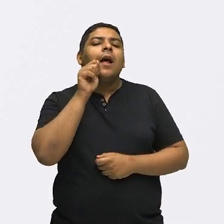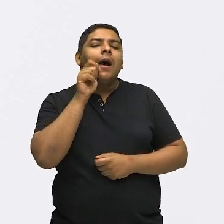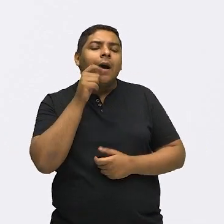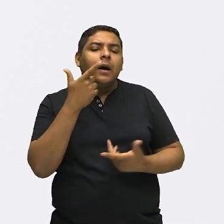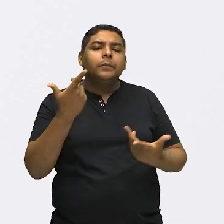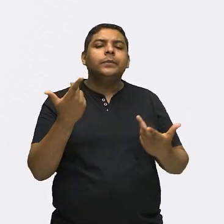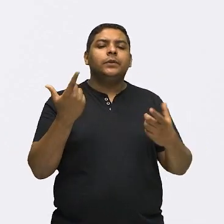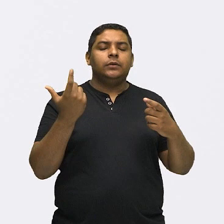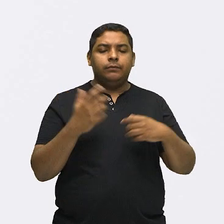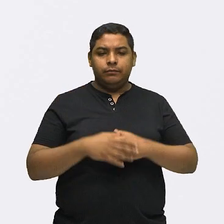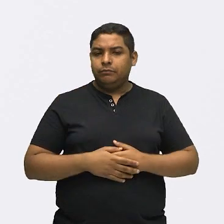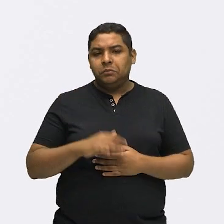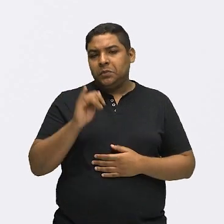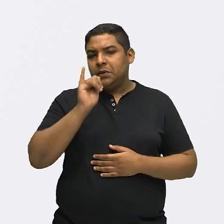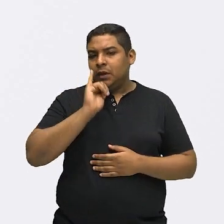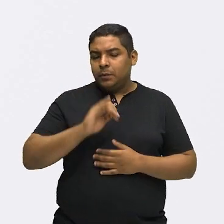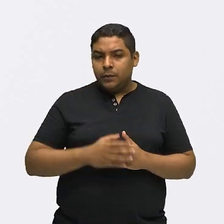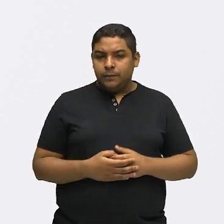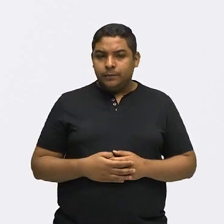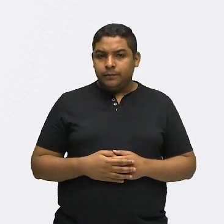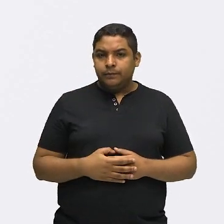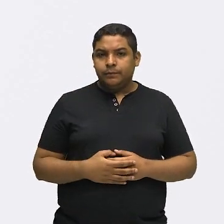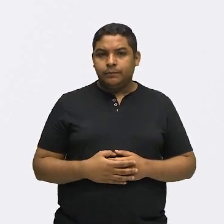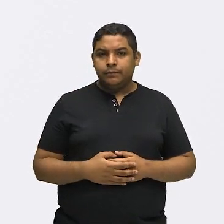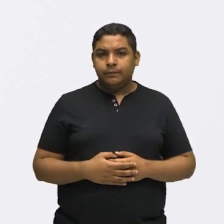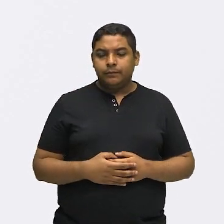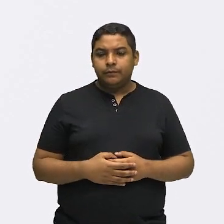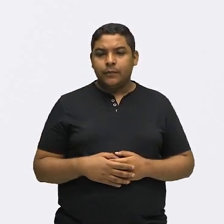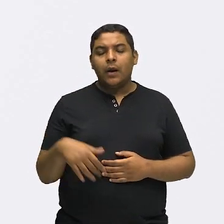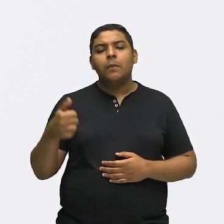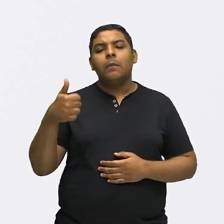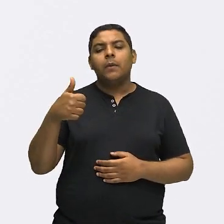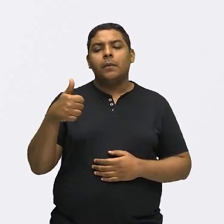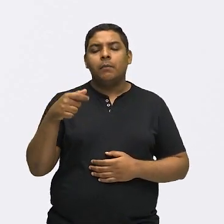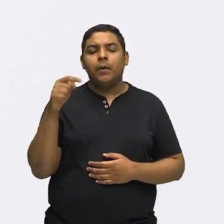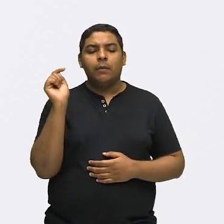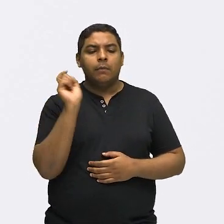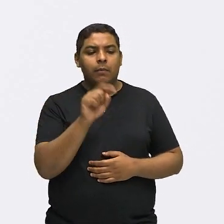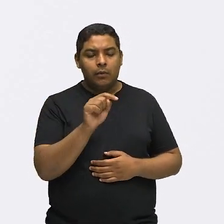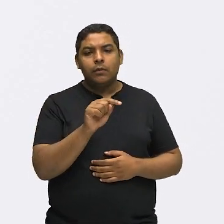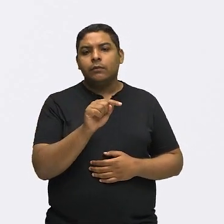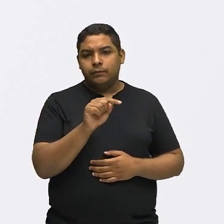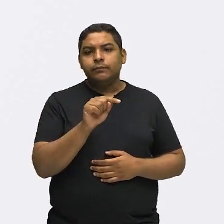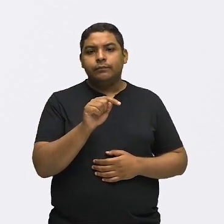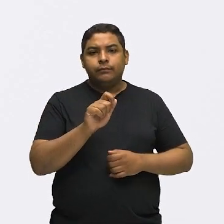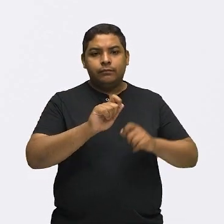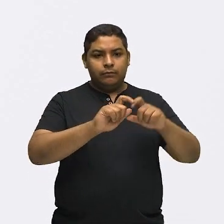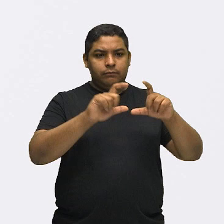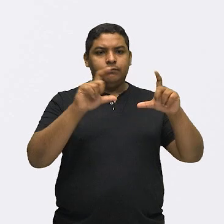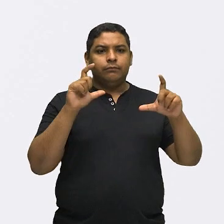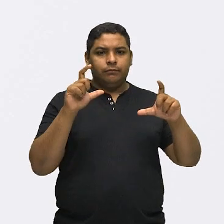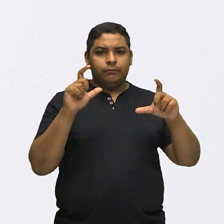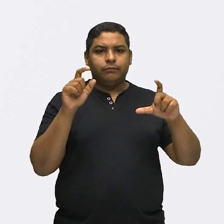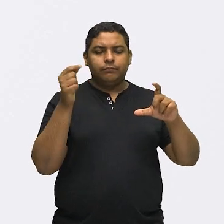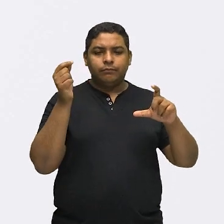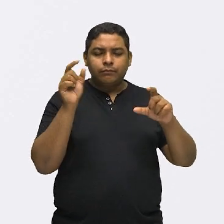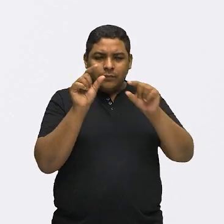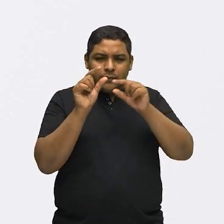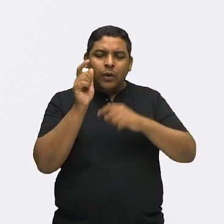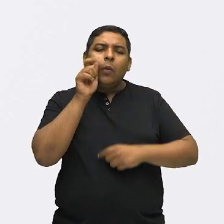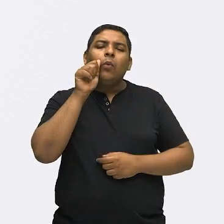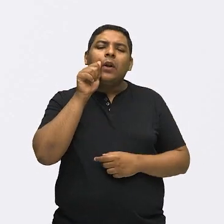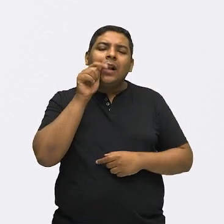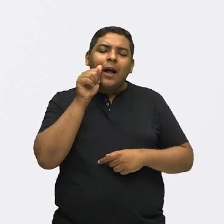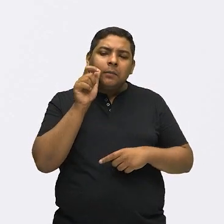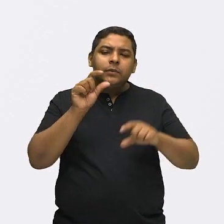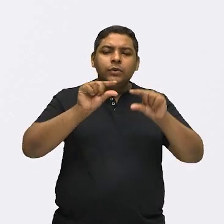o primeiro ponto vai ser o quê? Um ponto grande, né? Isso não vai ser pequeno. Se você tiver um lápis com a ponta bem fininha, então